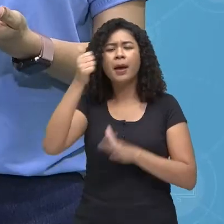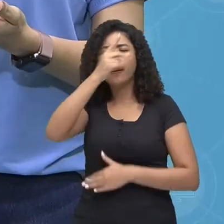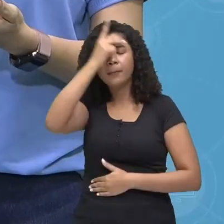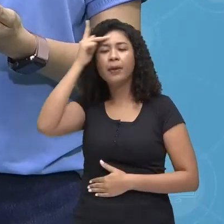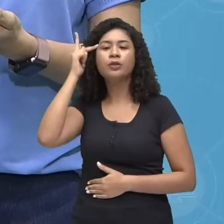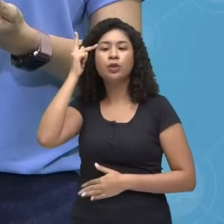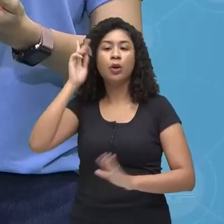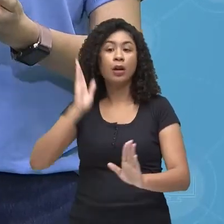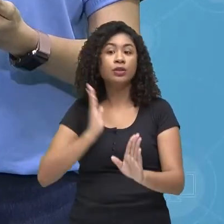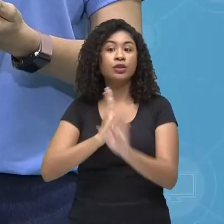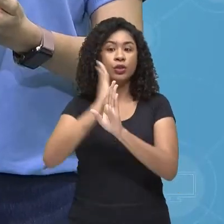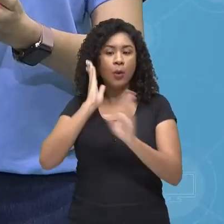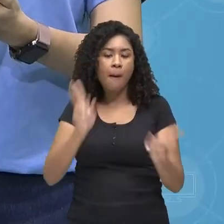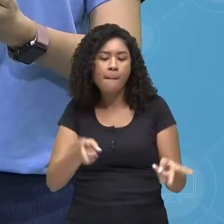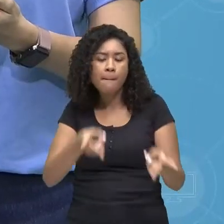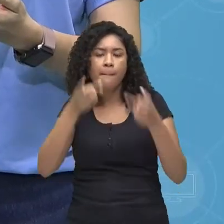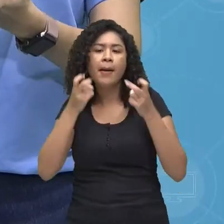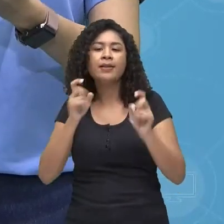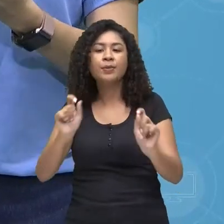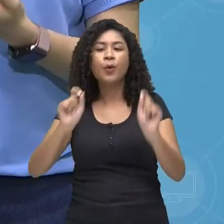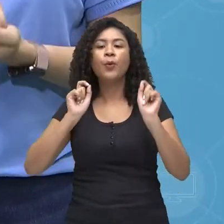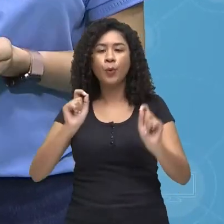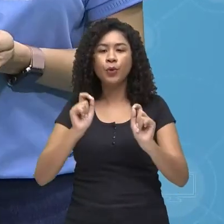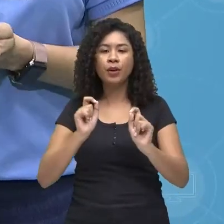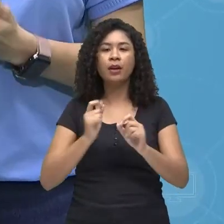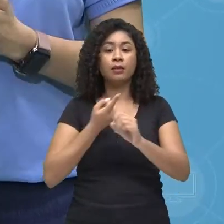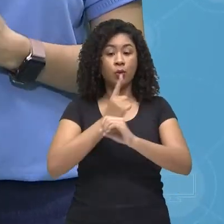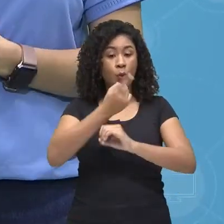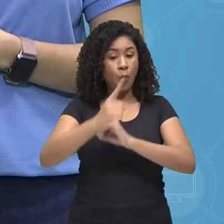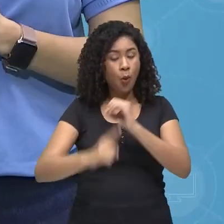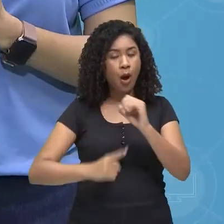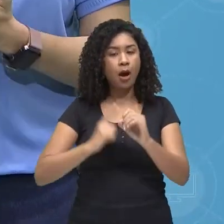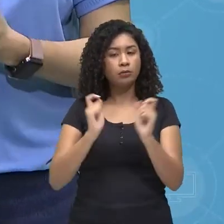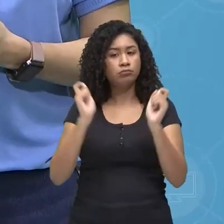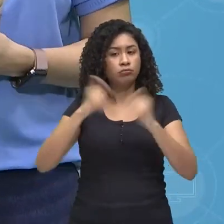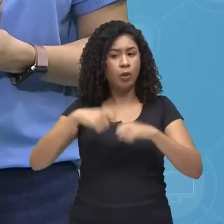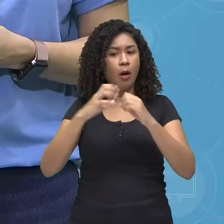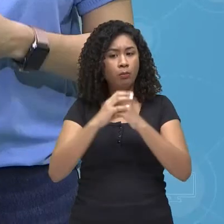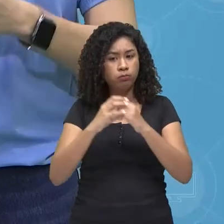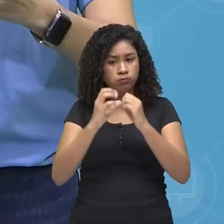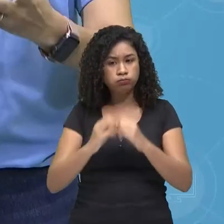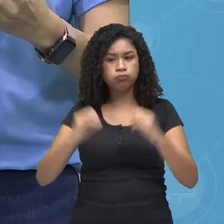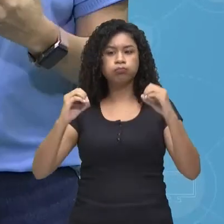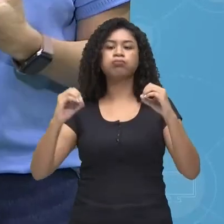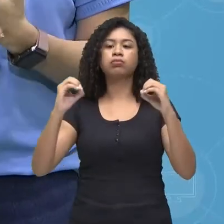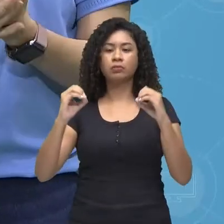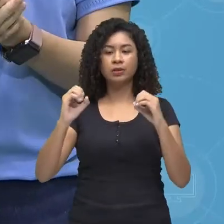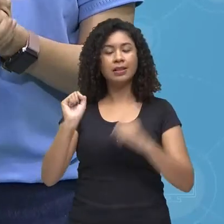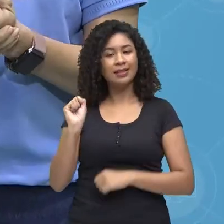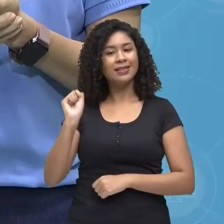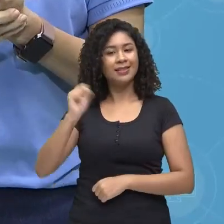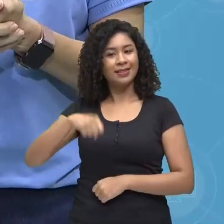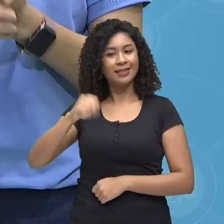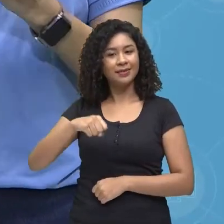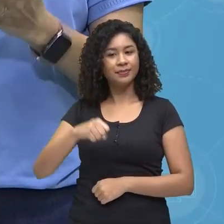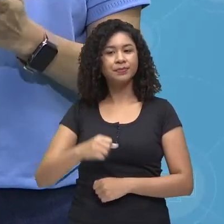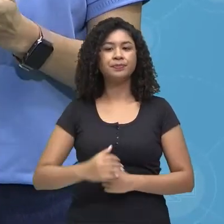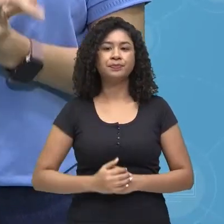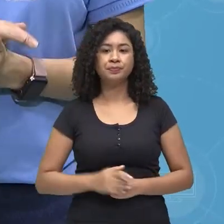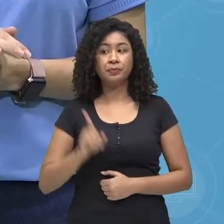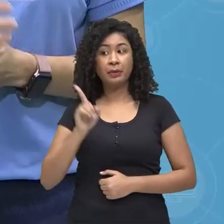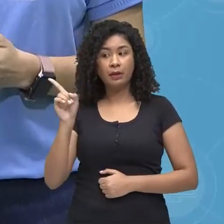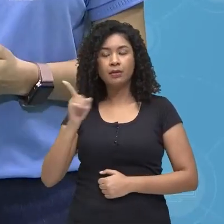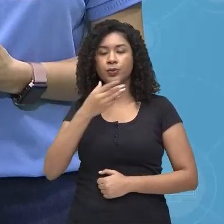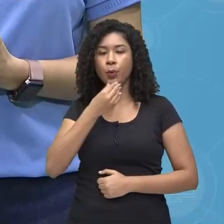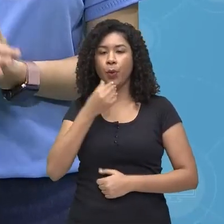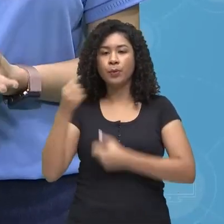disso, prótons, nêutrons e elétrons dentro do átomo, nós temos aí o Thomson, que falou aí das cargas